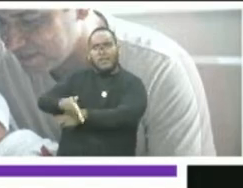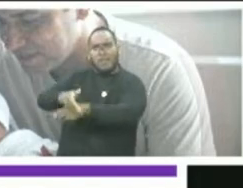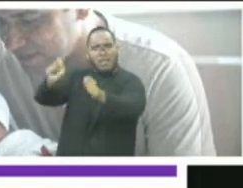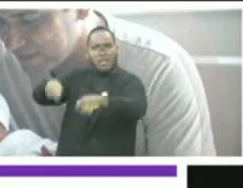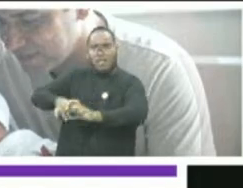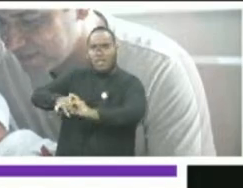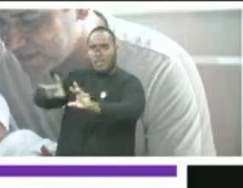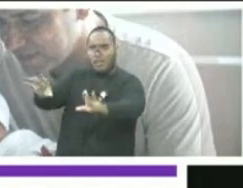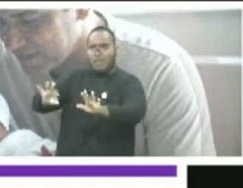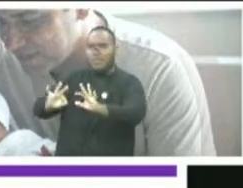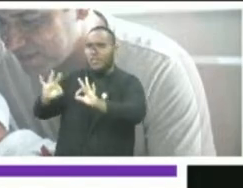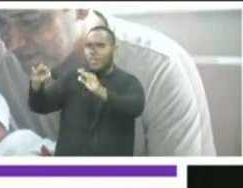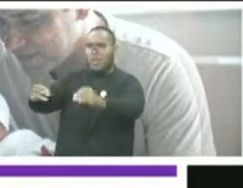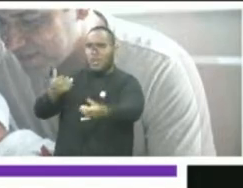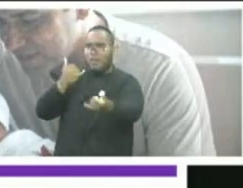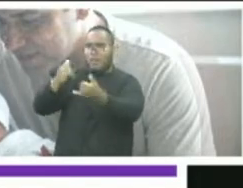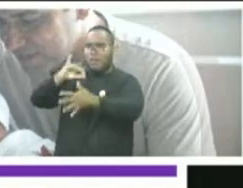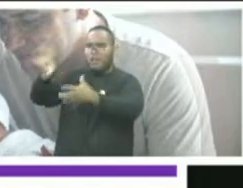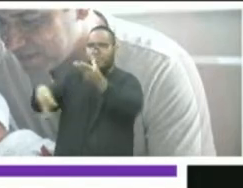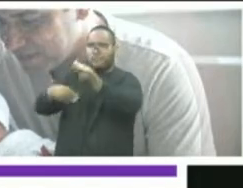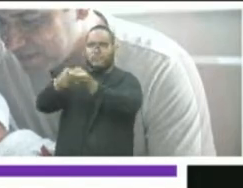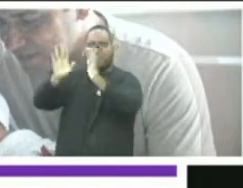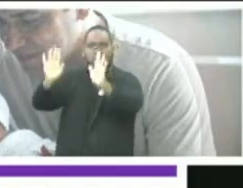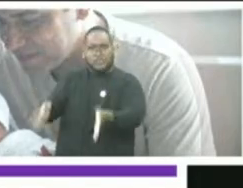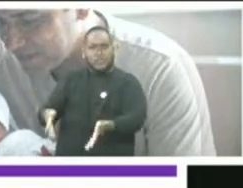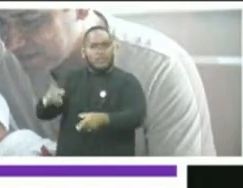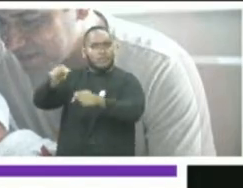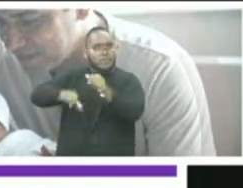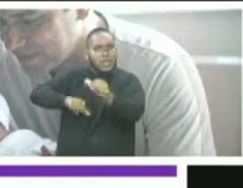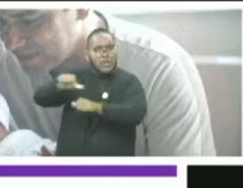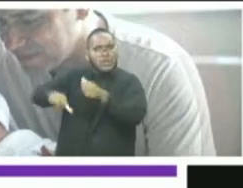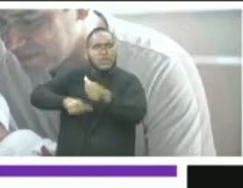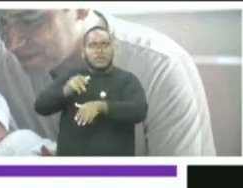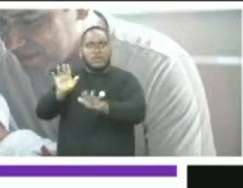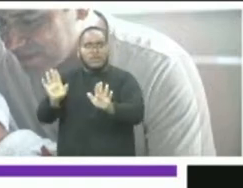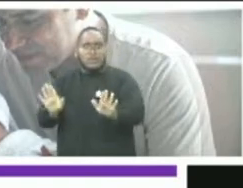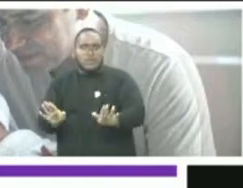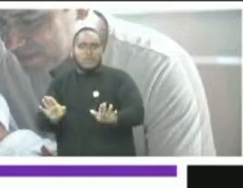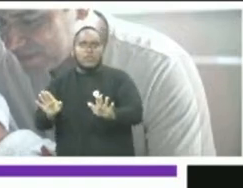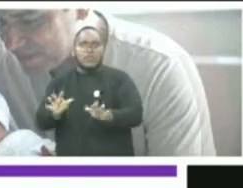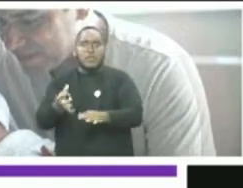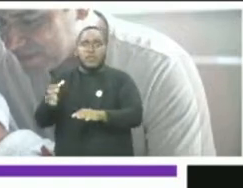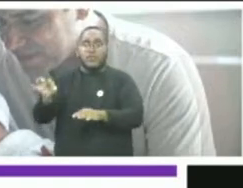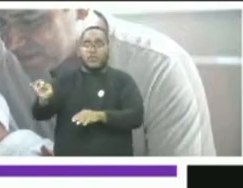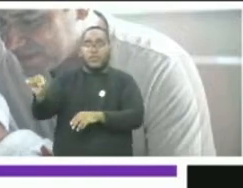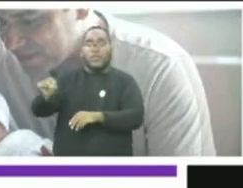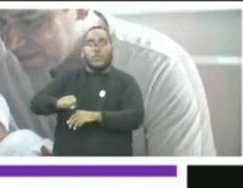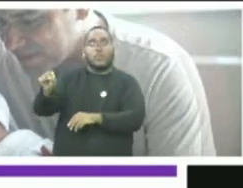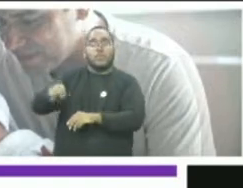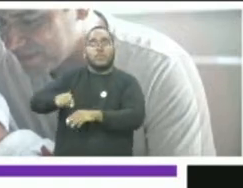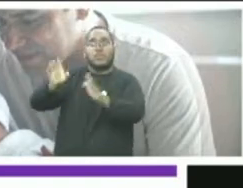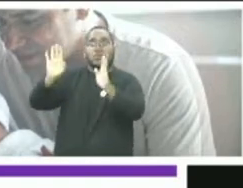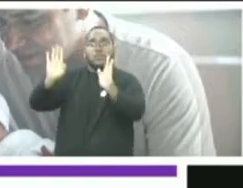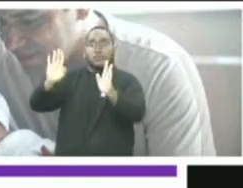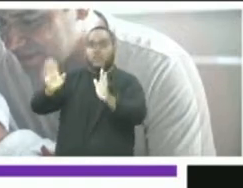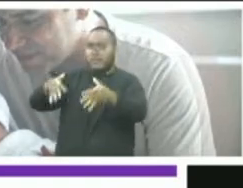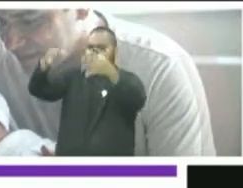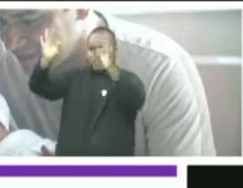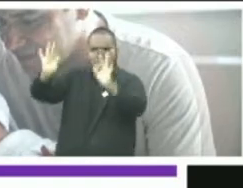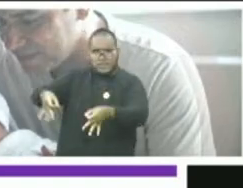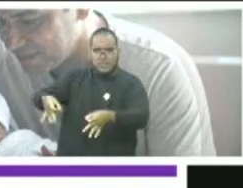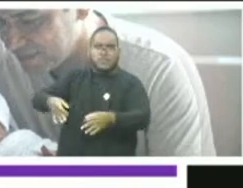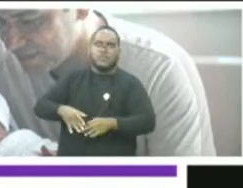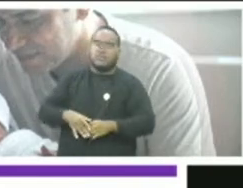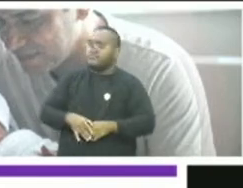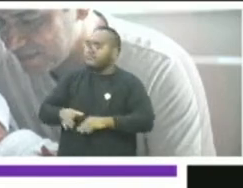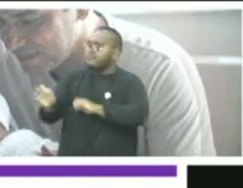informações. Algumas a gente está atualizando ainda, mas está 98% já certo. Pode passar, eu vou trazer aqui os